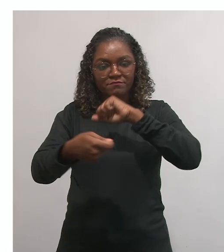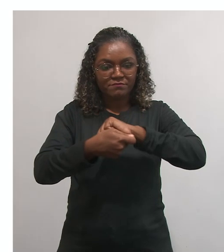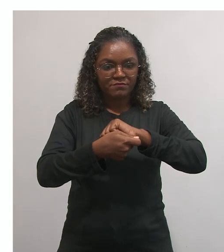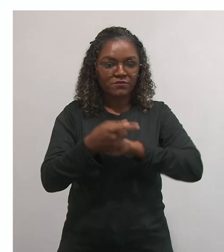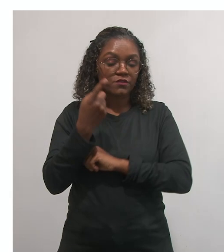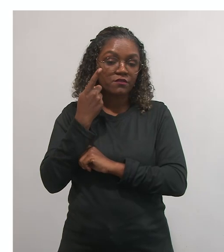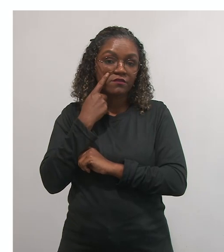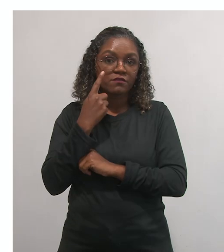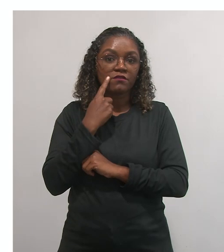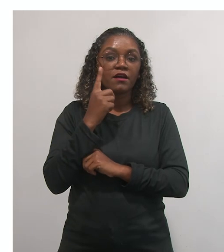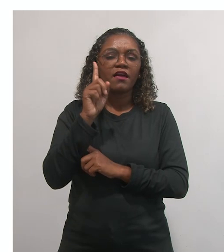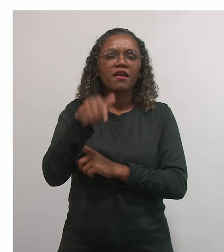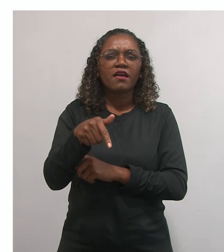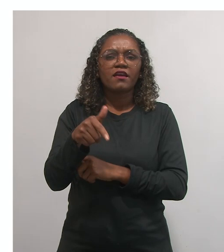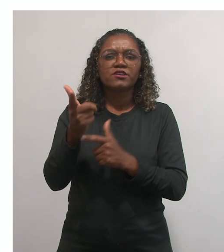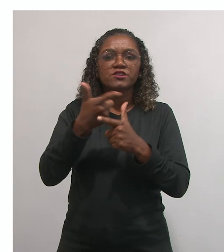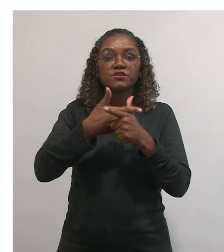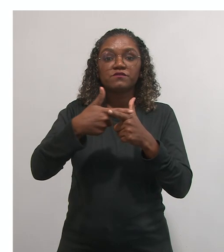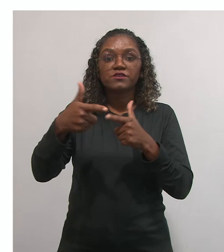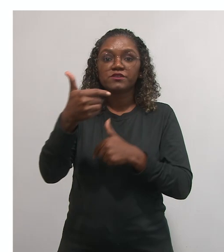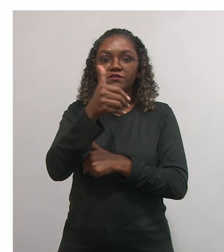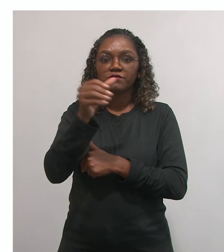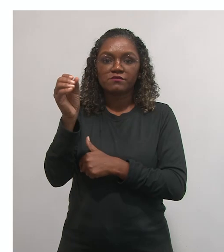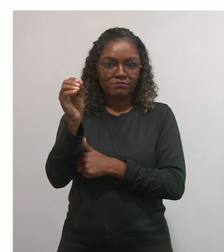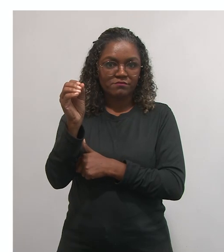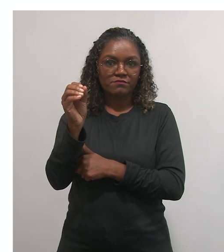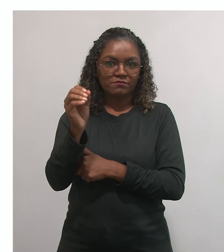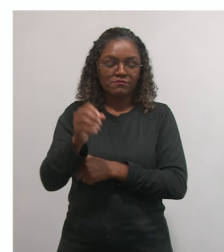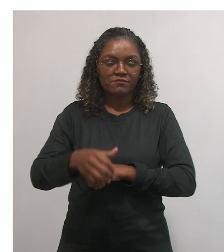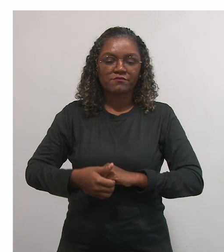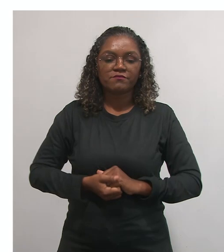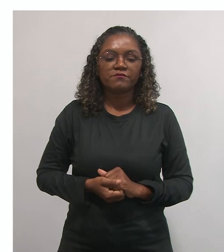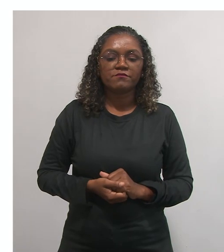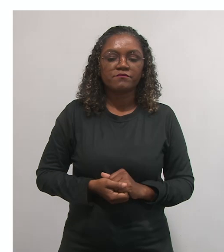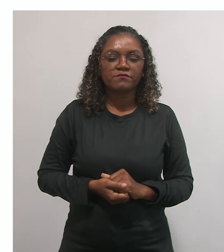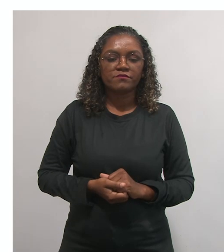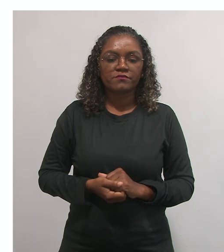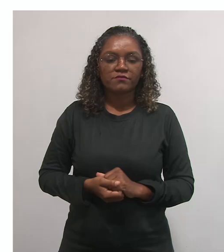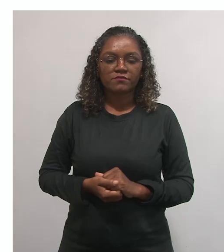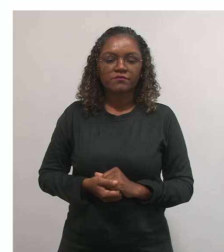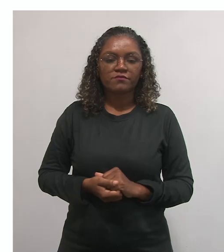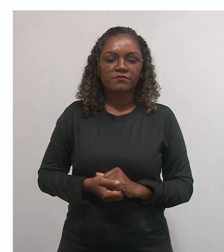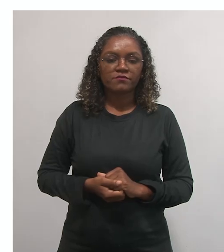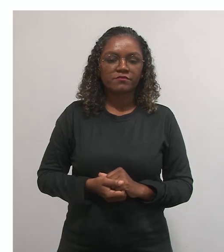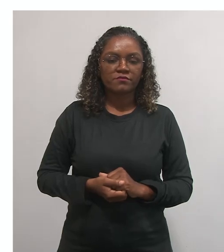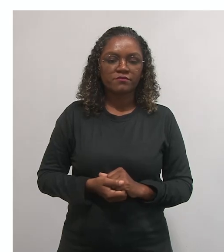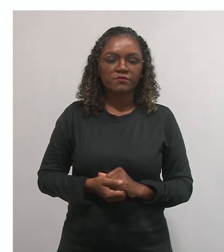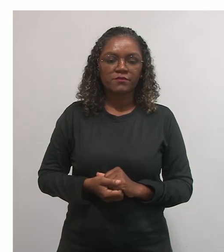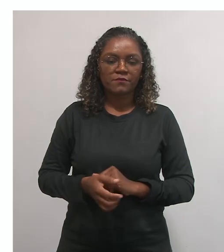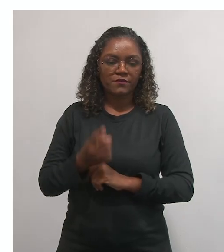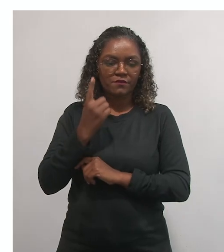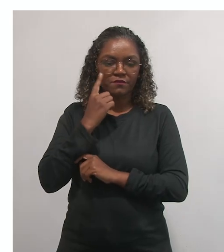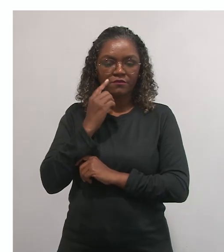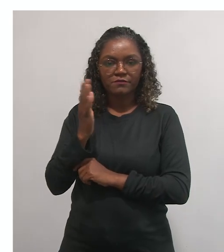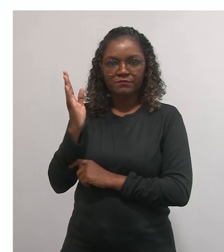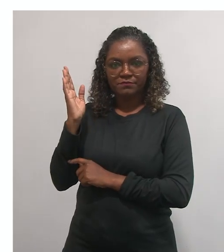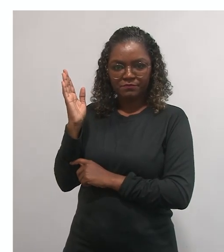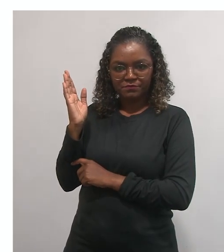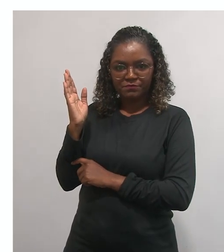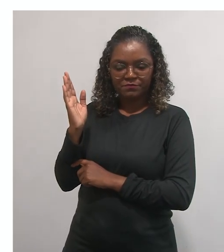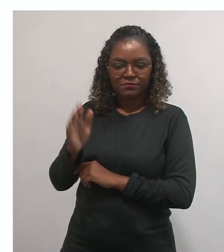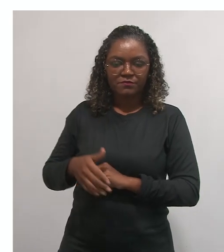faço isso só dividir por 100 certo então vou pegar voltamos aqui ó voltamos na anterior